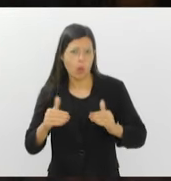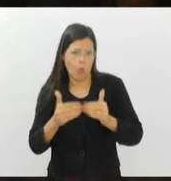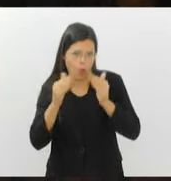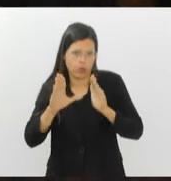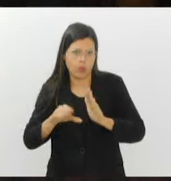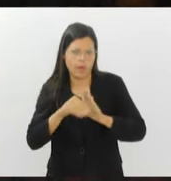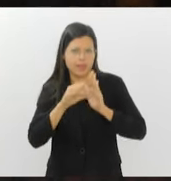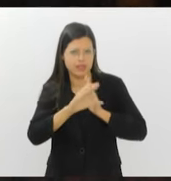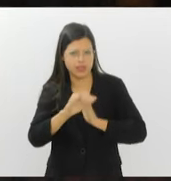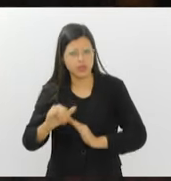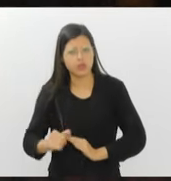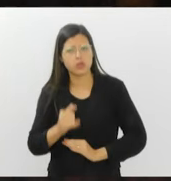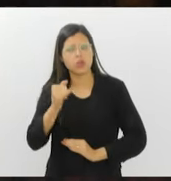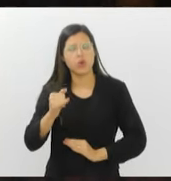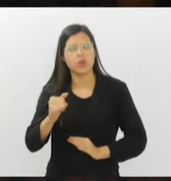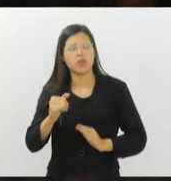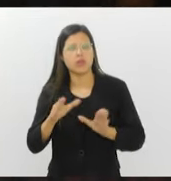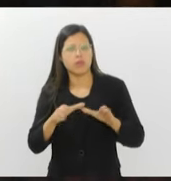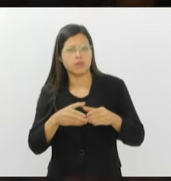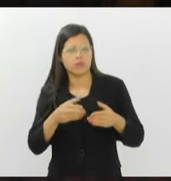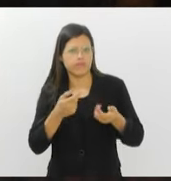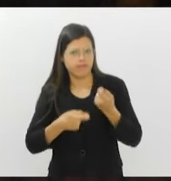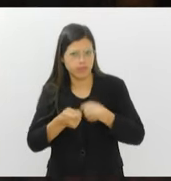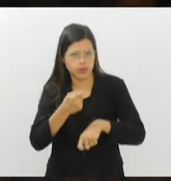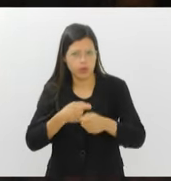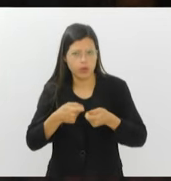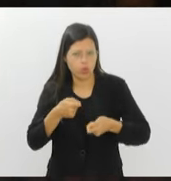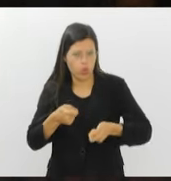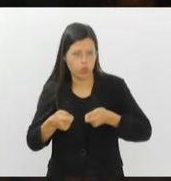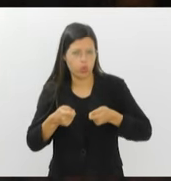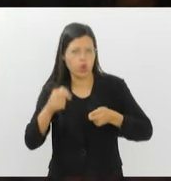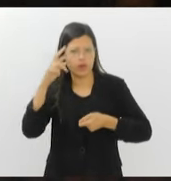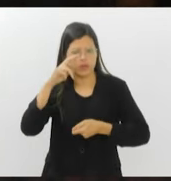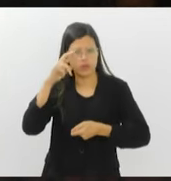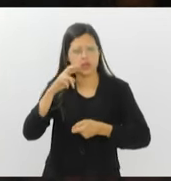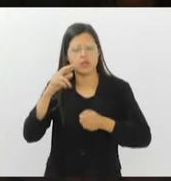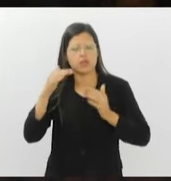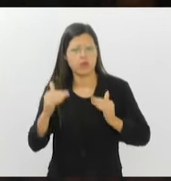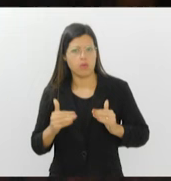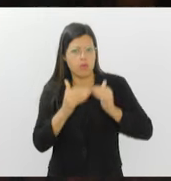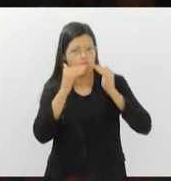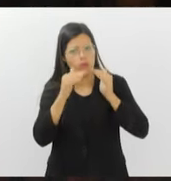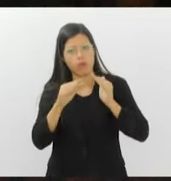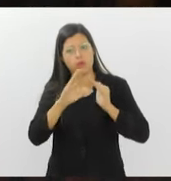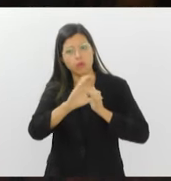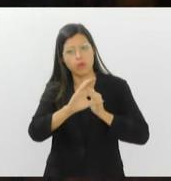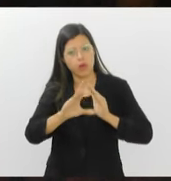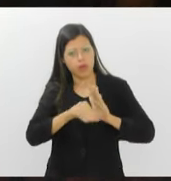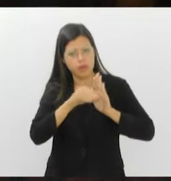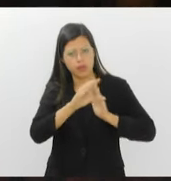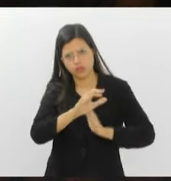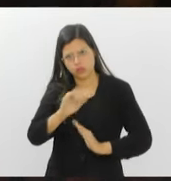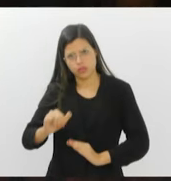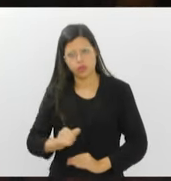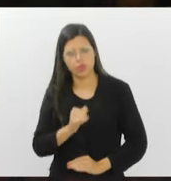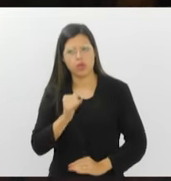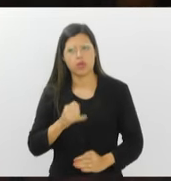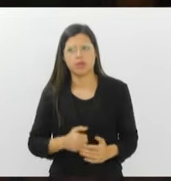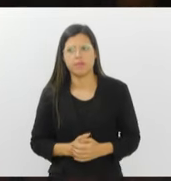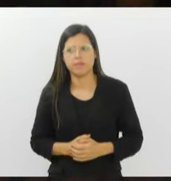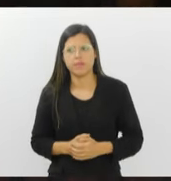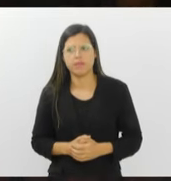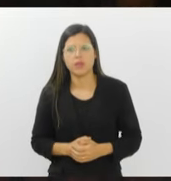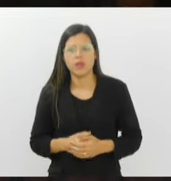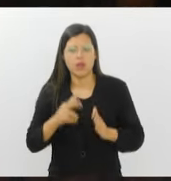de Orçamento, Finanças, Fiscalização Financeira e Controle, favorável com as emendas da Comissão de Constituição e Justiça.